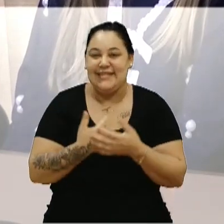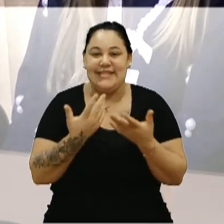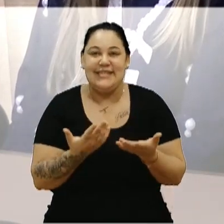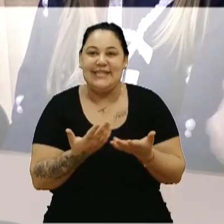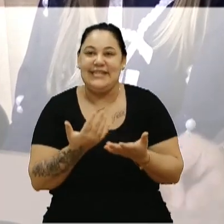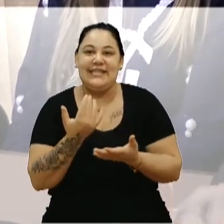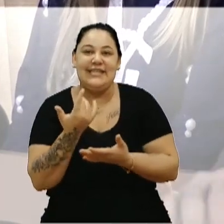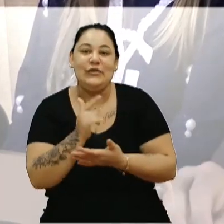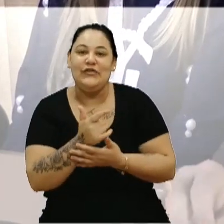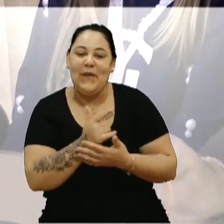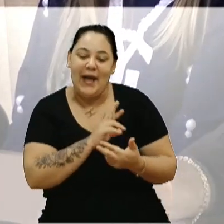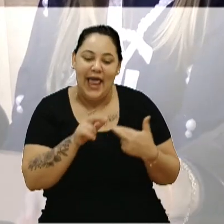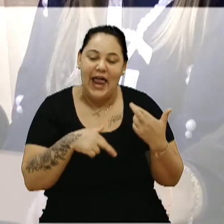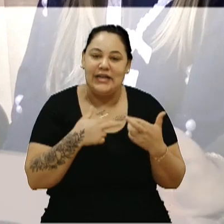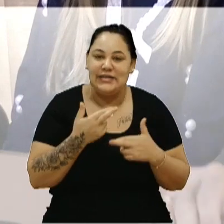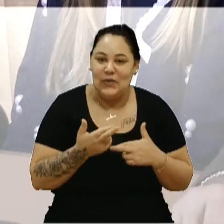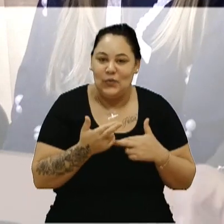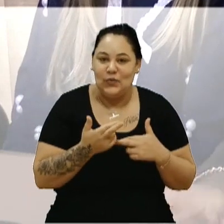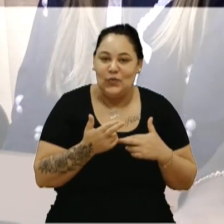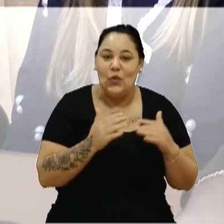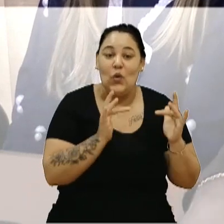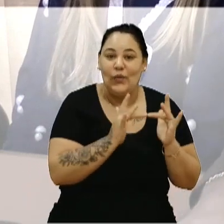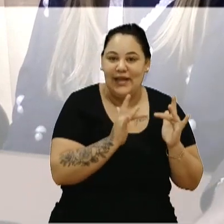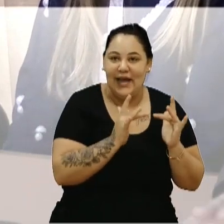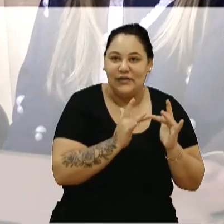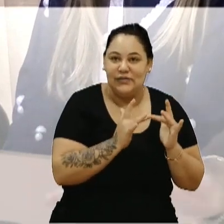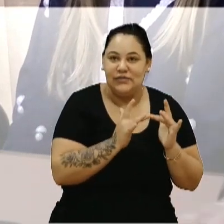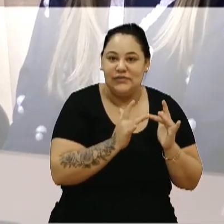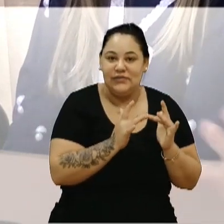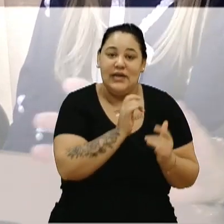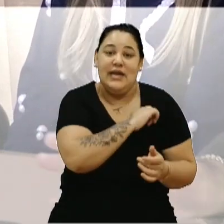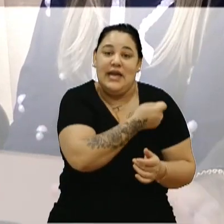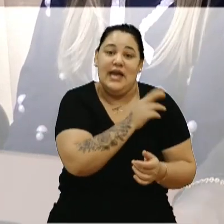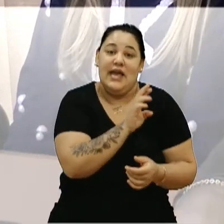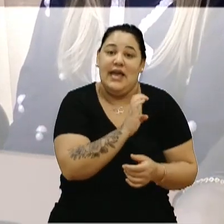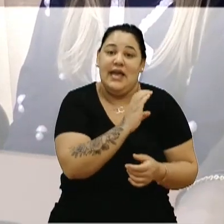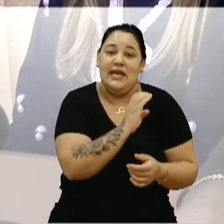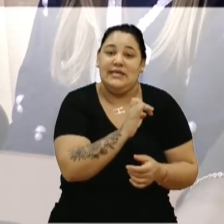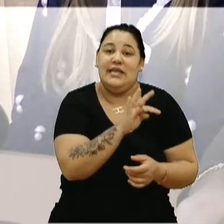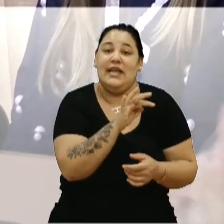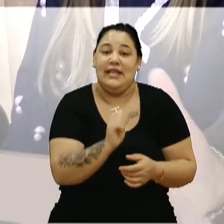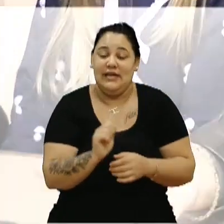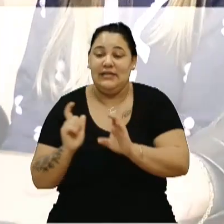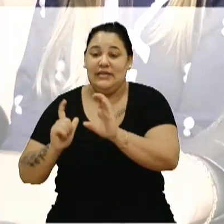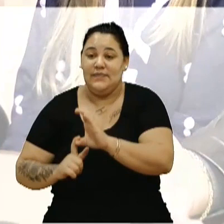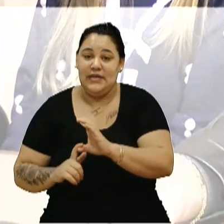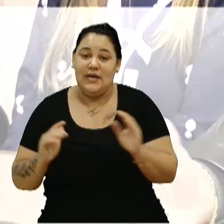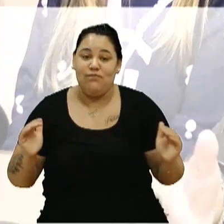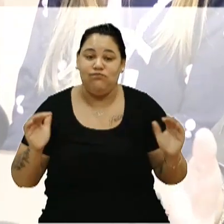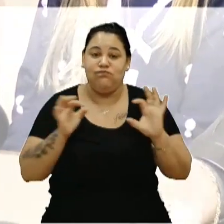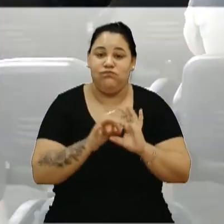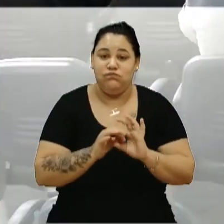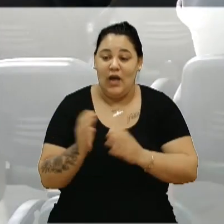tiver uma relação entre receita e despesa dentro do município hoje, nós estamos fadados a não fazer nada numa Caxias. E com esses desastres